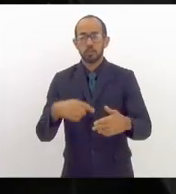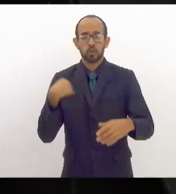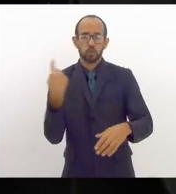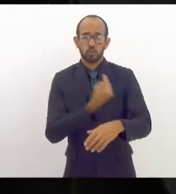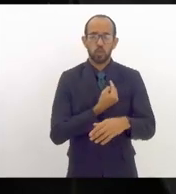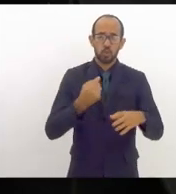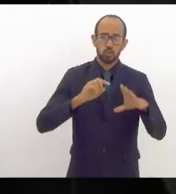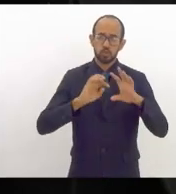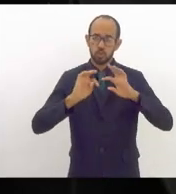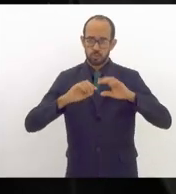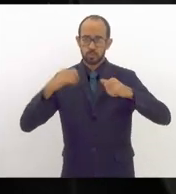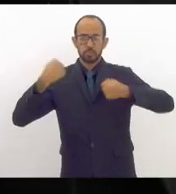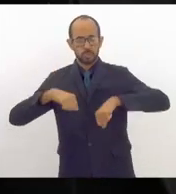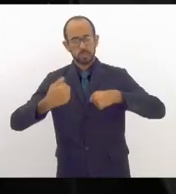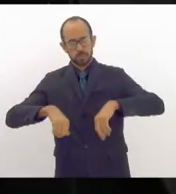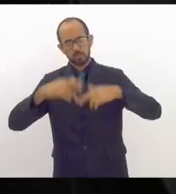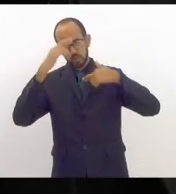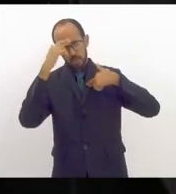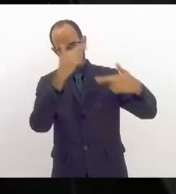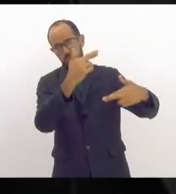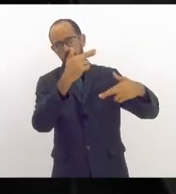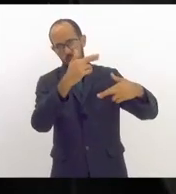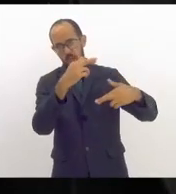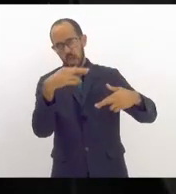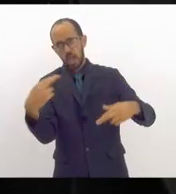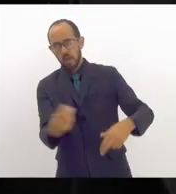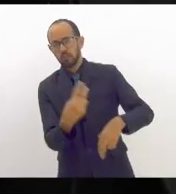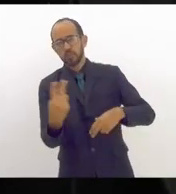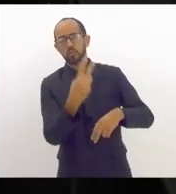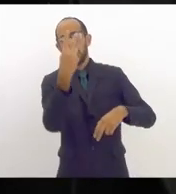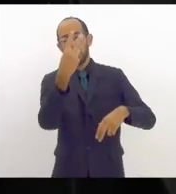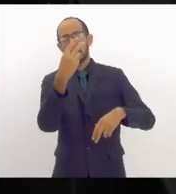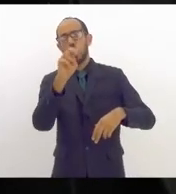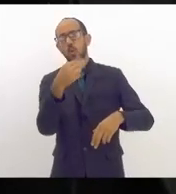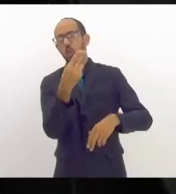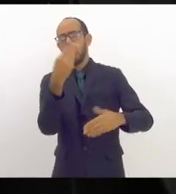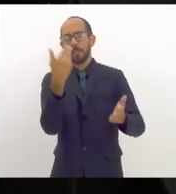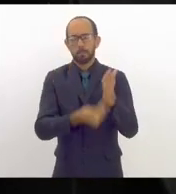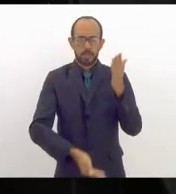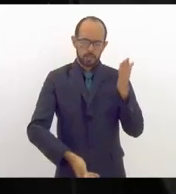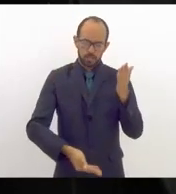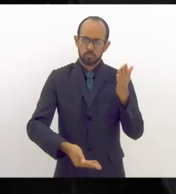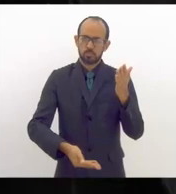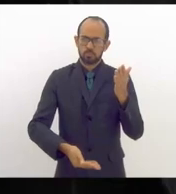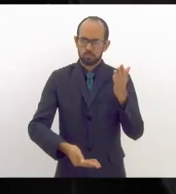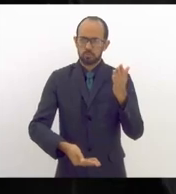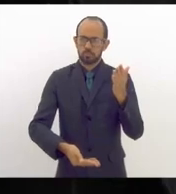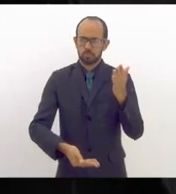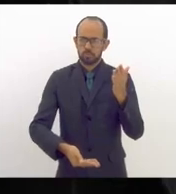respeitar a Vitória ou a derrota